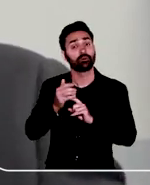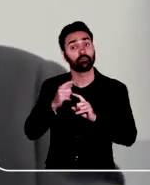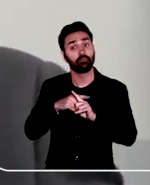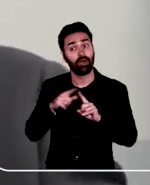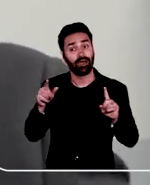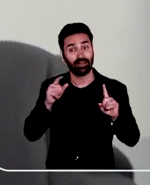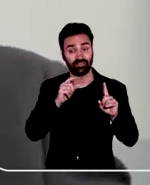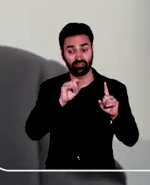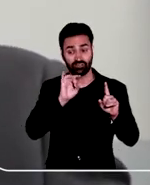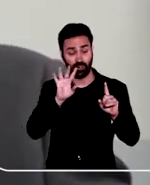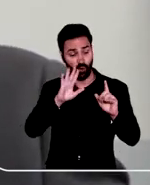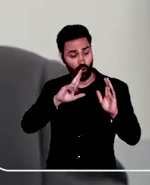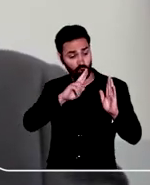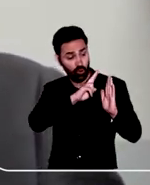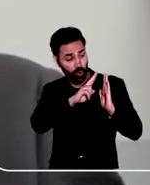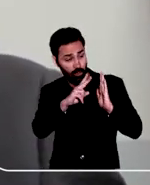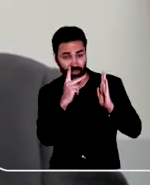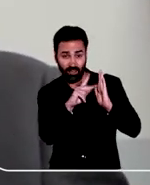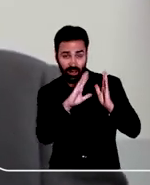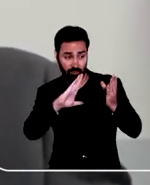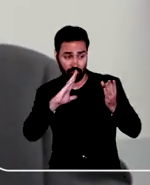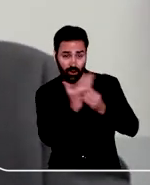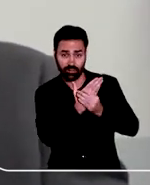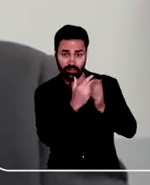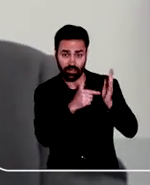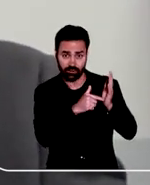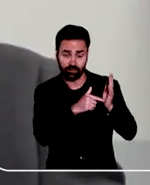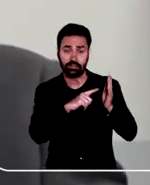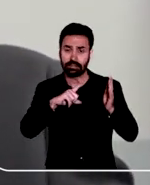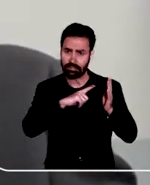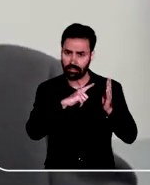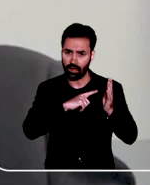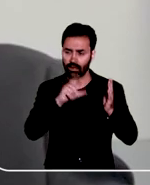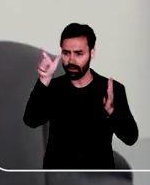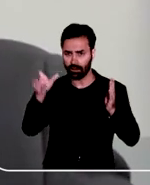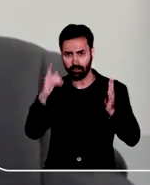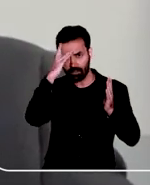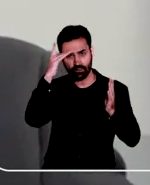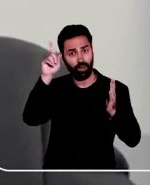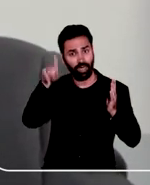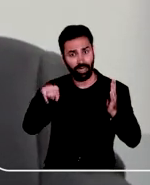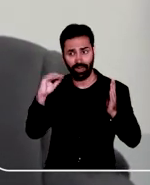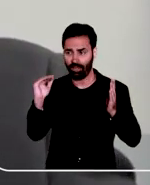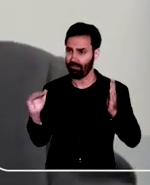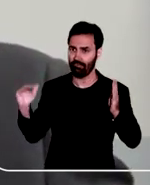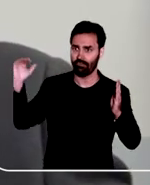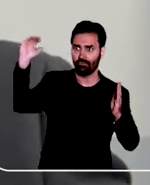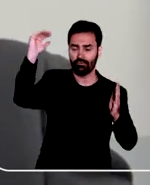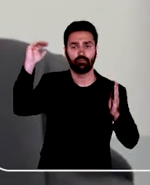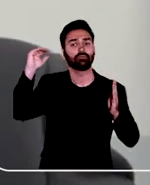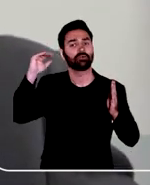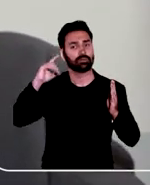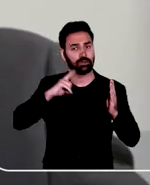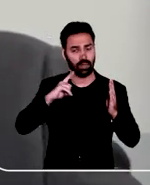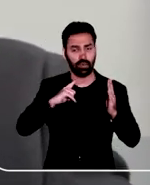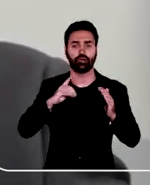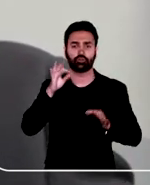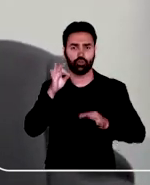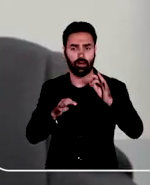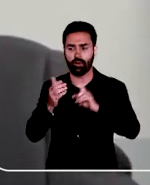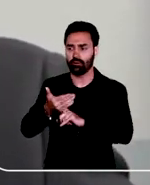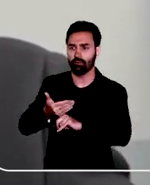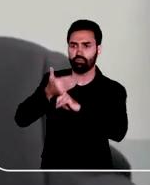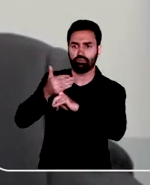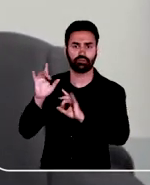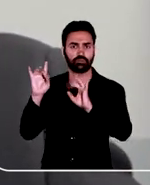constitucional de outro lado quando se tem uma menção de uma eventual pessoa que possui esse cargo essa autoridade possui